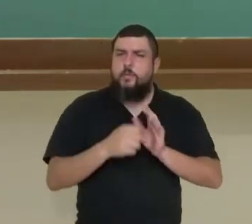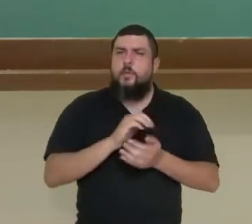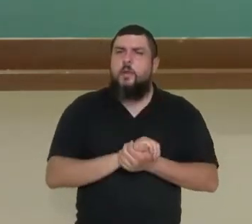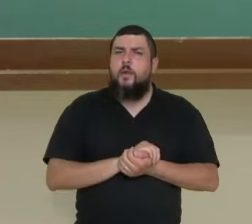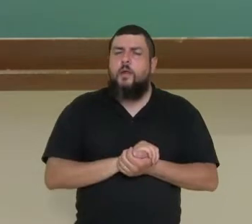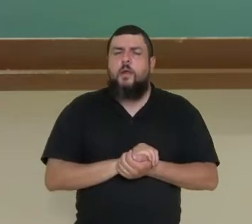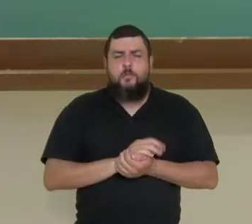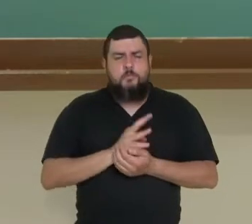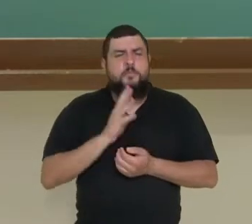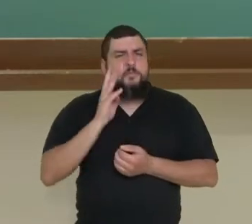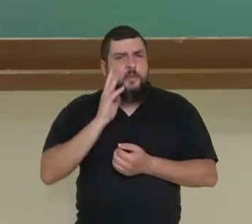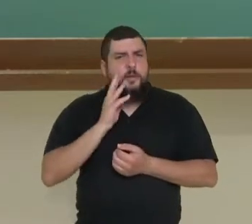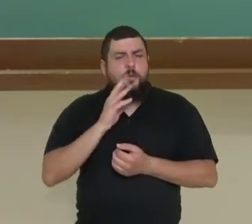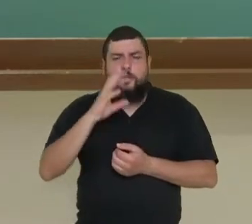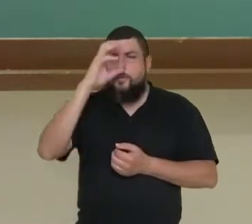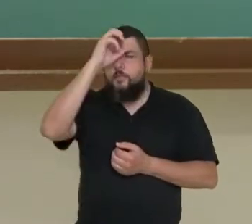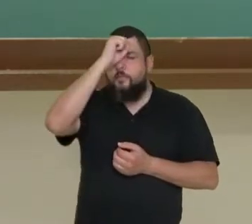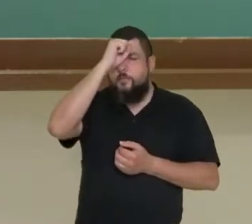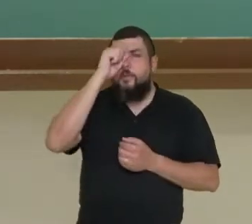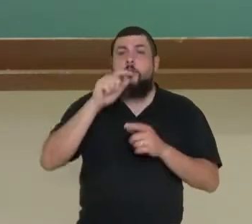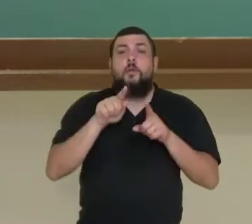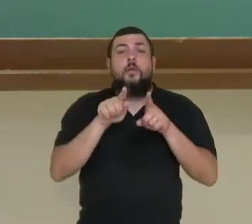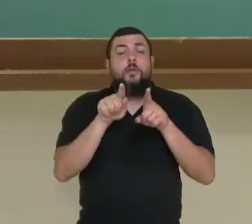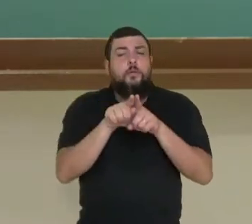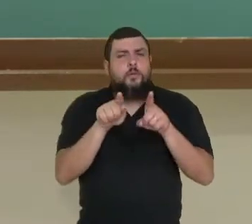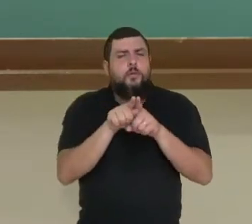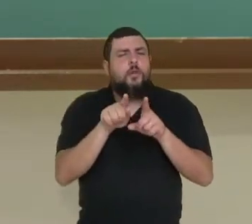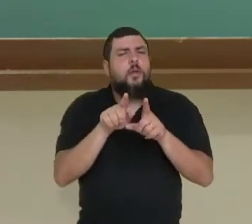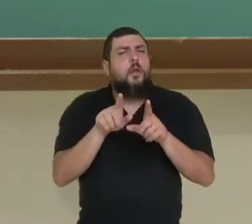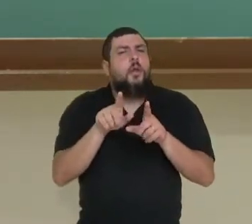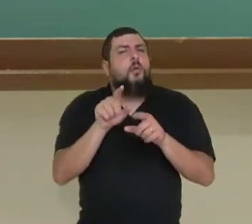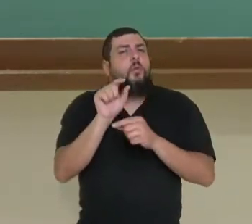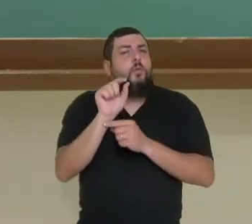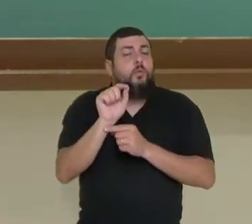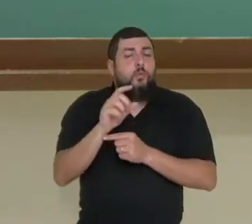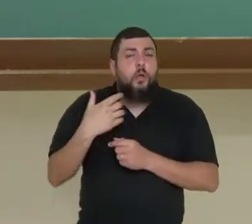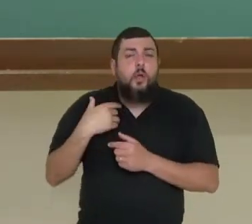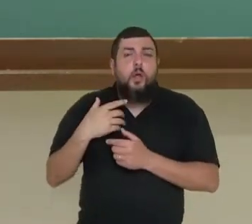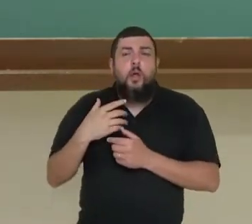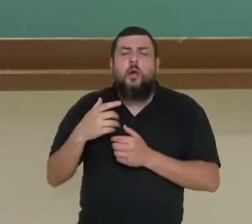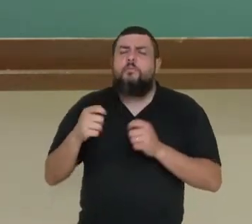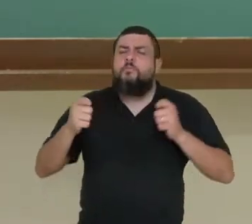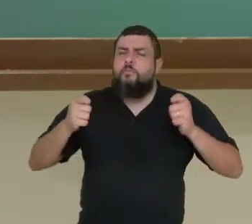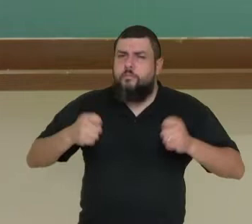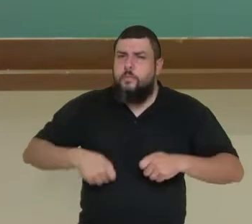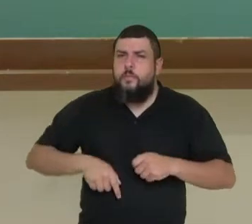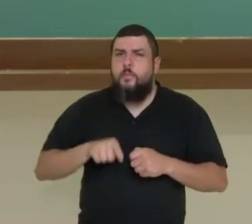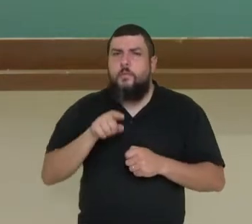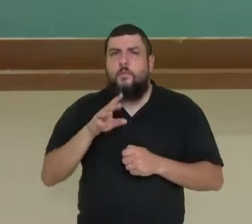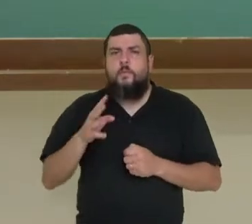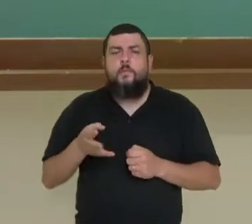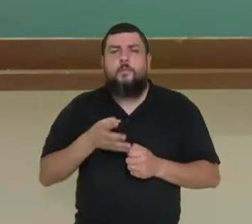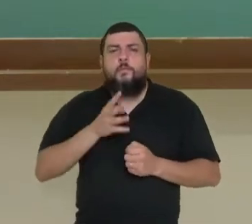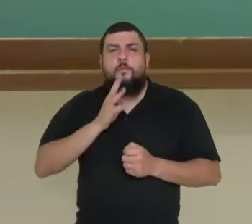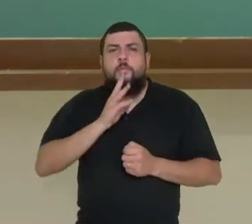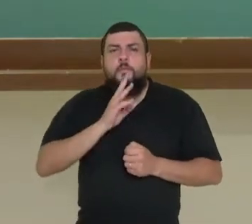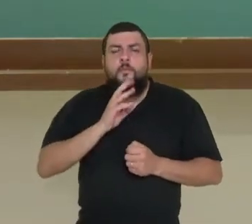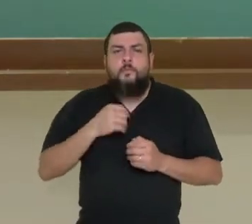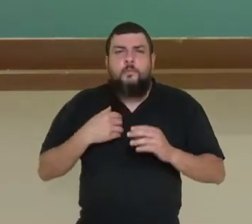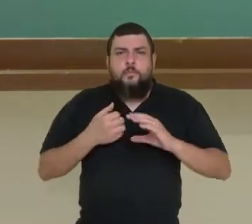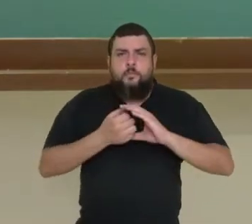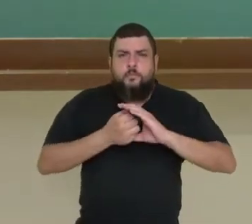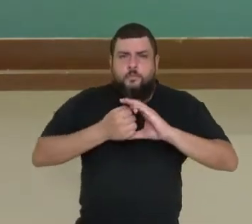de aprender e sempre existem ali as possibilidades de vocês conhecerem as características e treinarem a